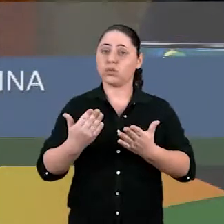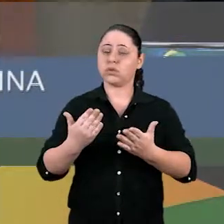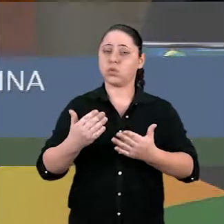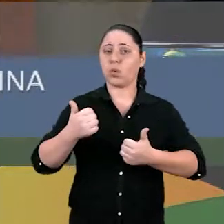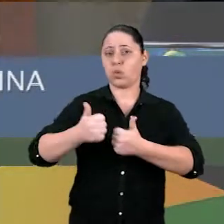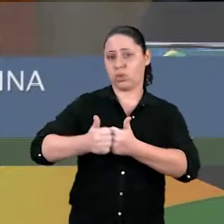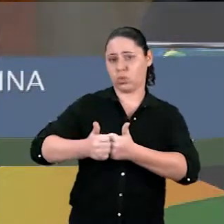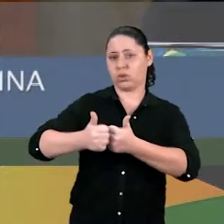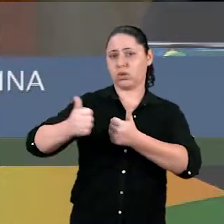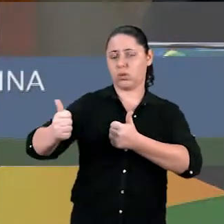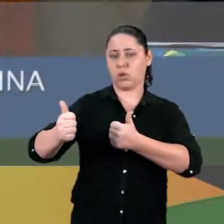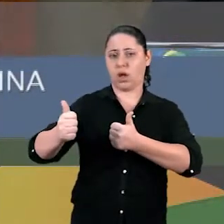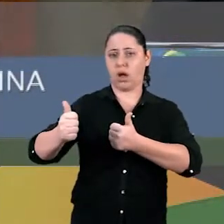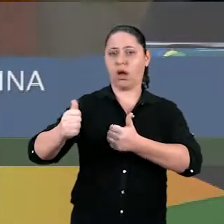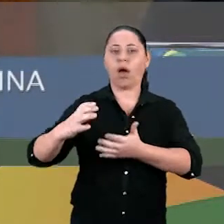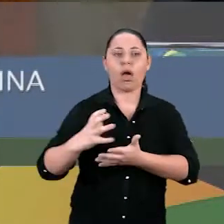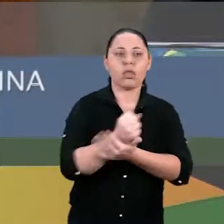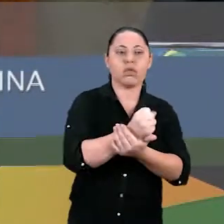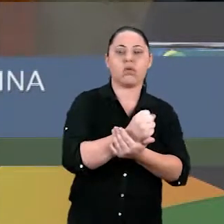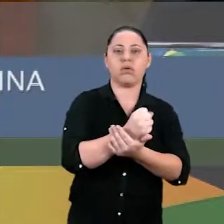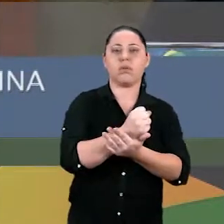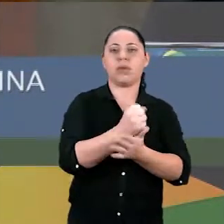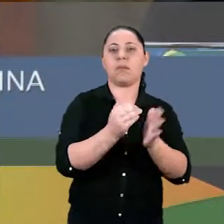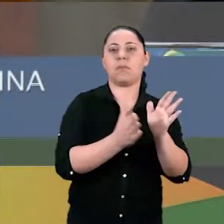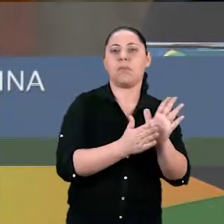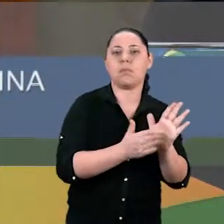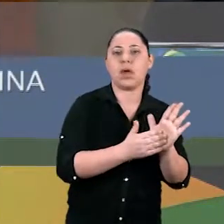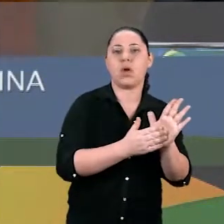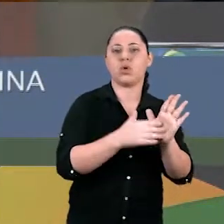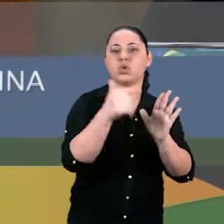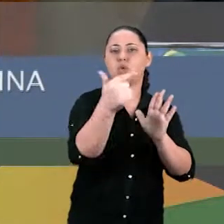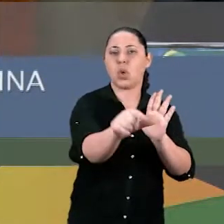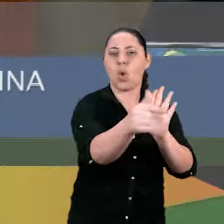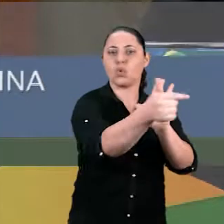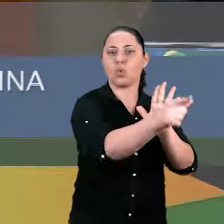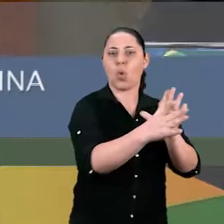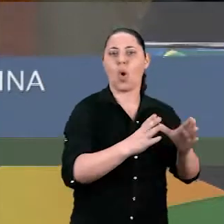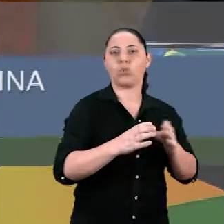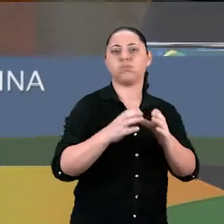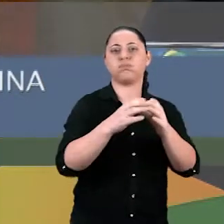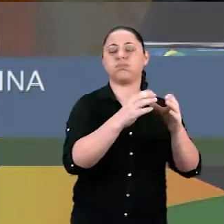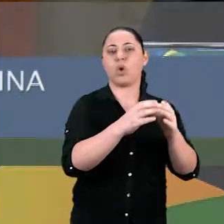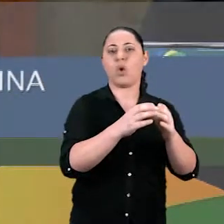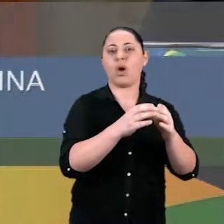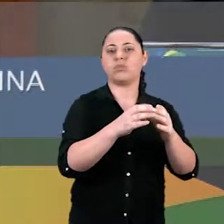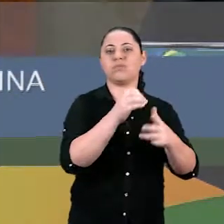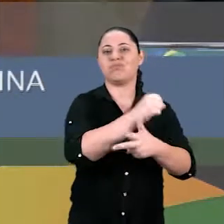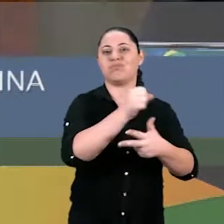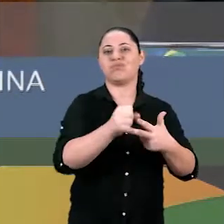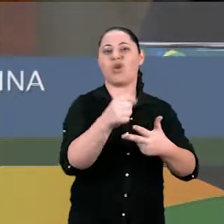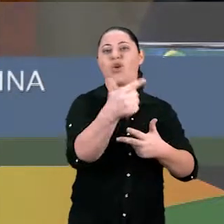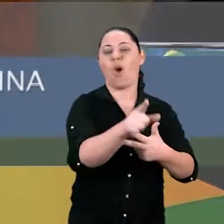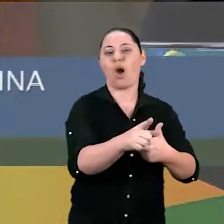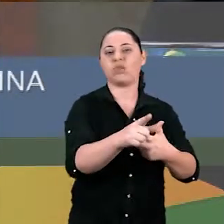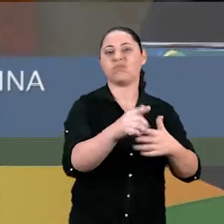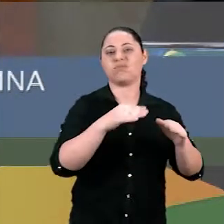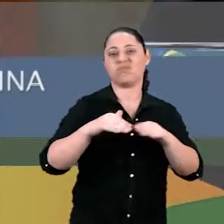tribunais assumem tarefas que são supletivas de outros poderes que